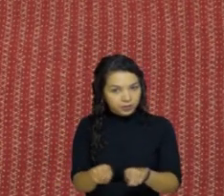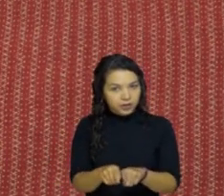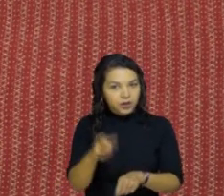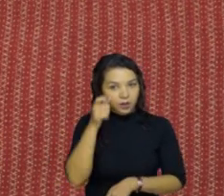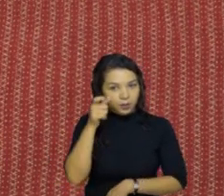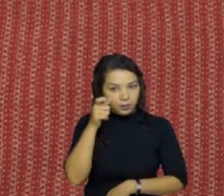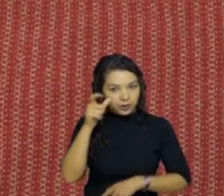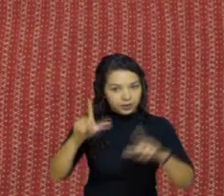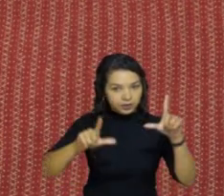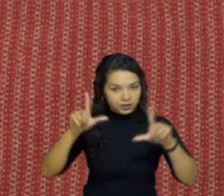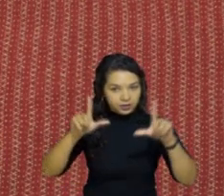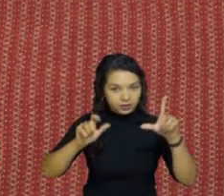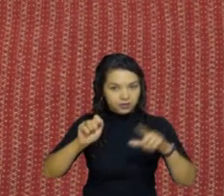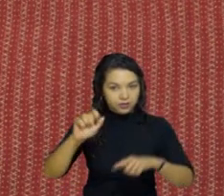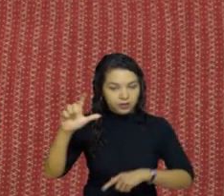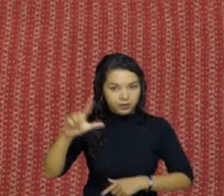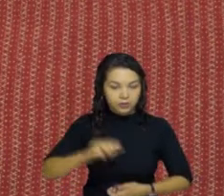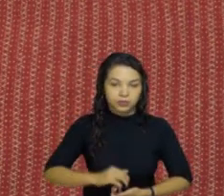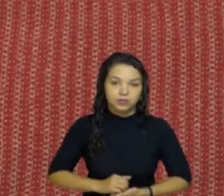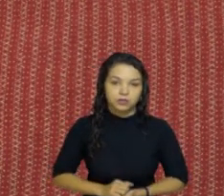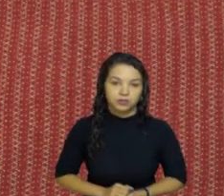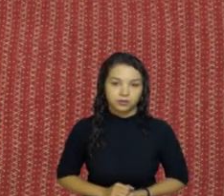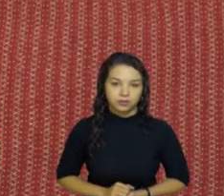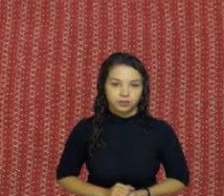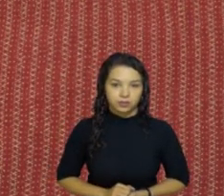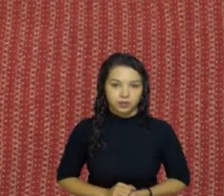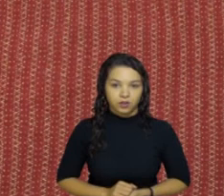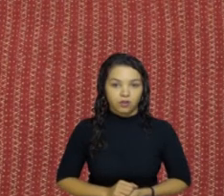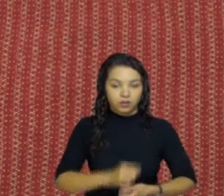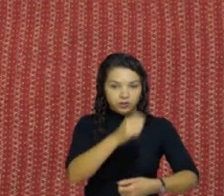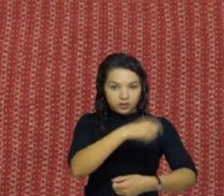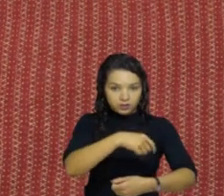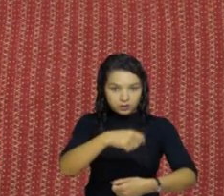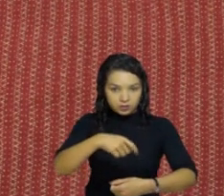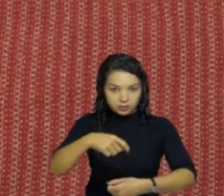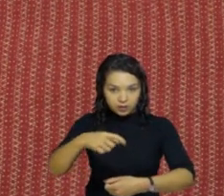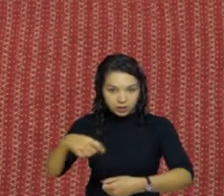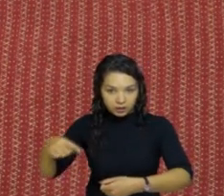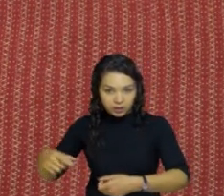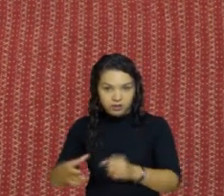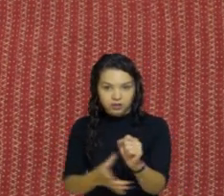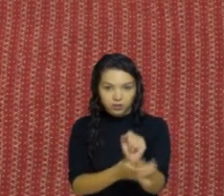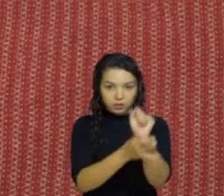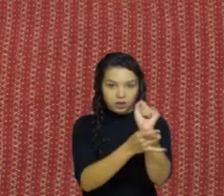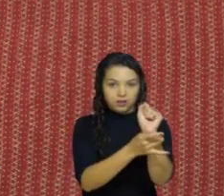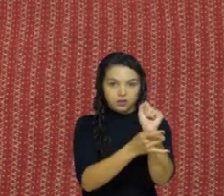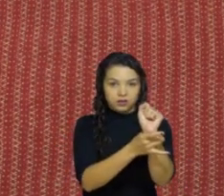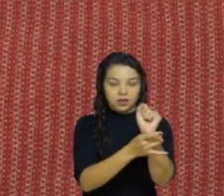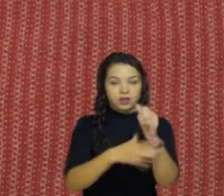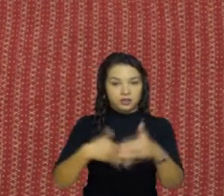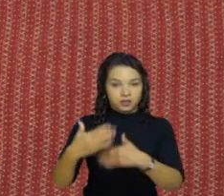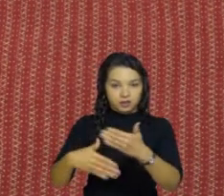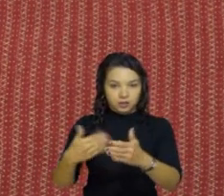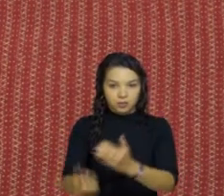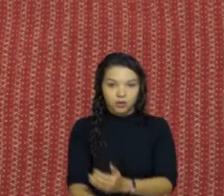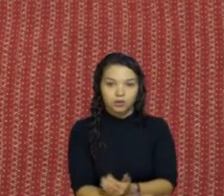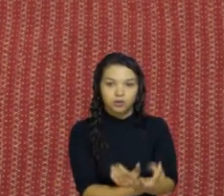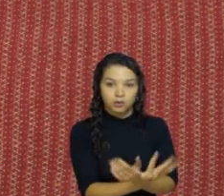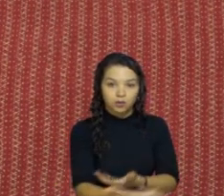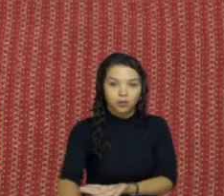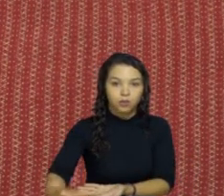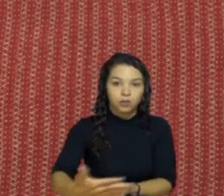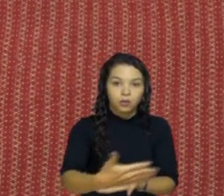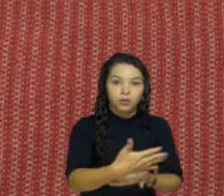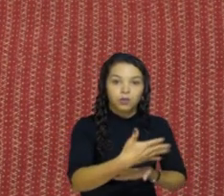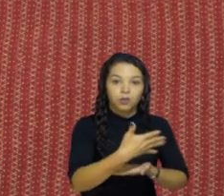TVA, quem semeia segurança colhe qualidade de vida. E Santa Catarina vem